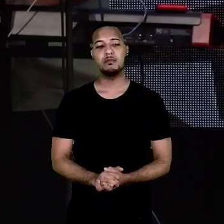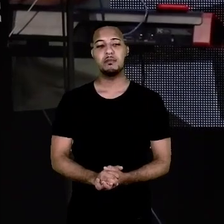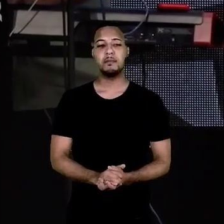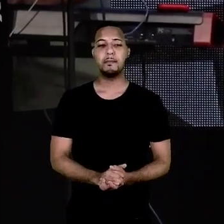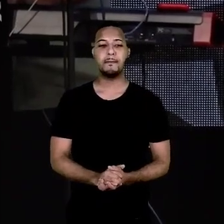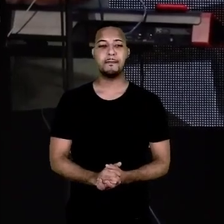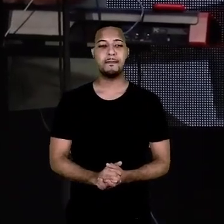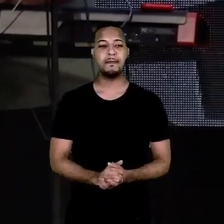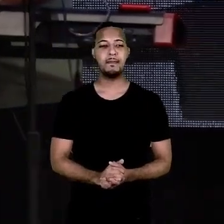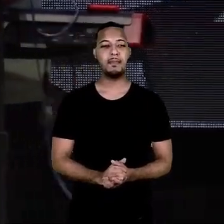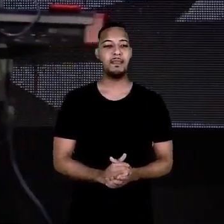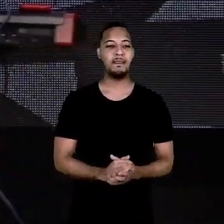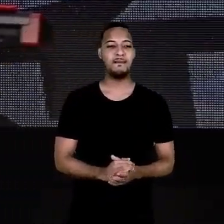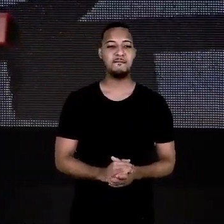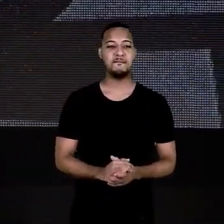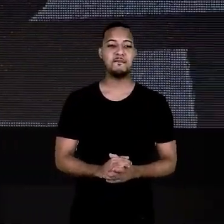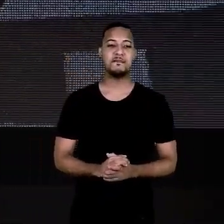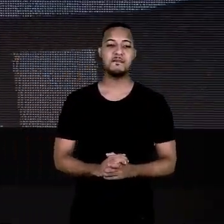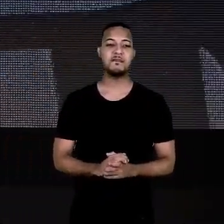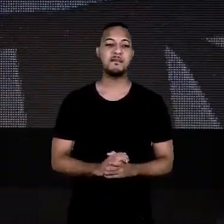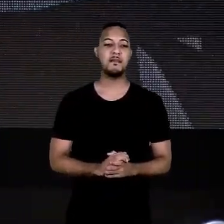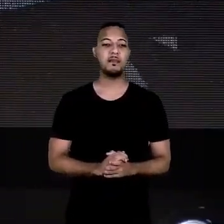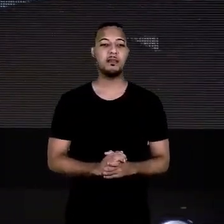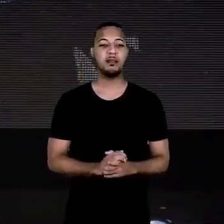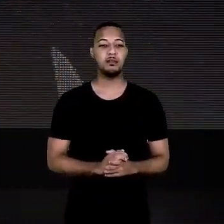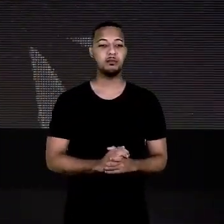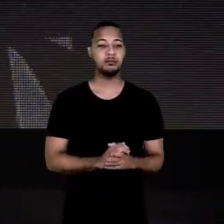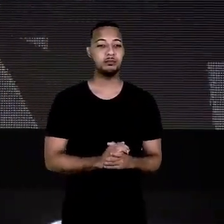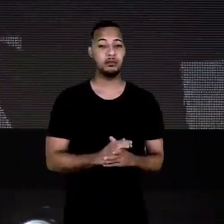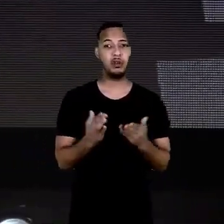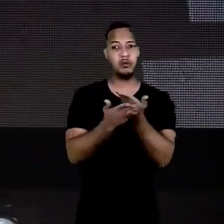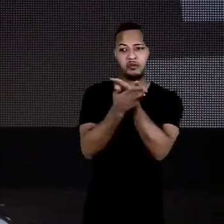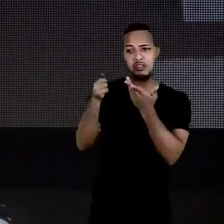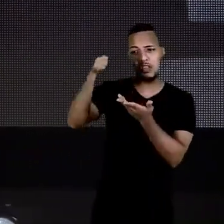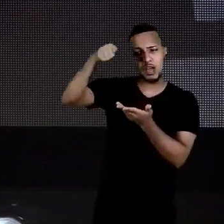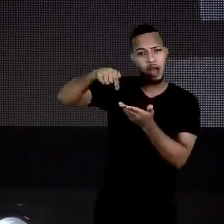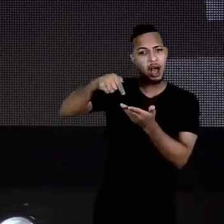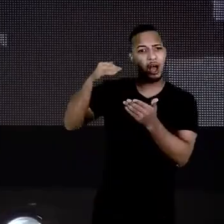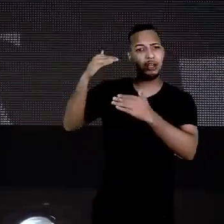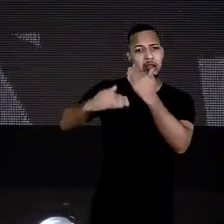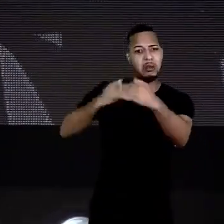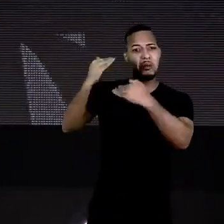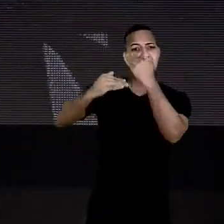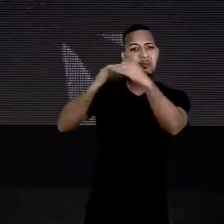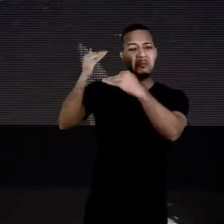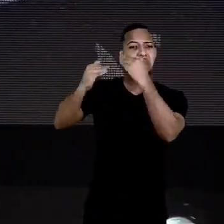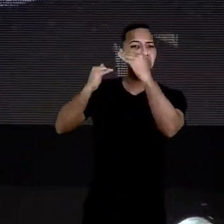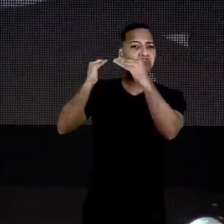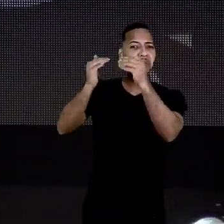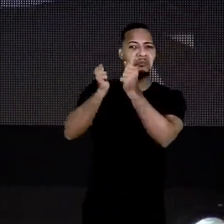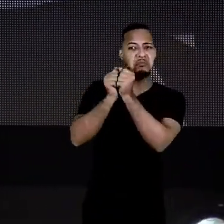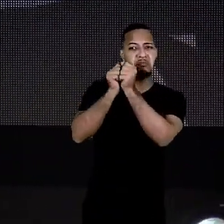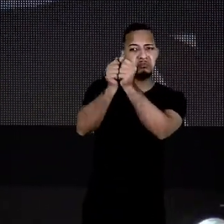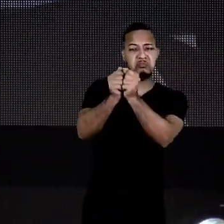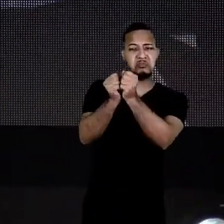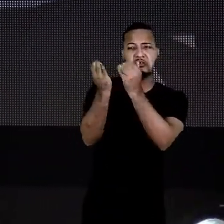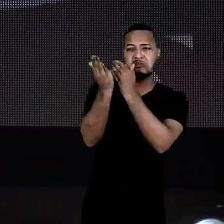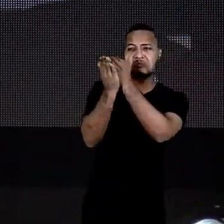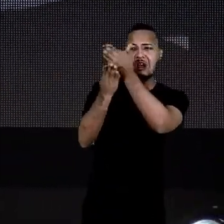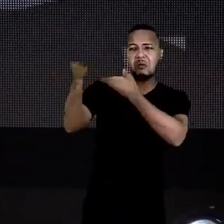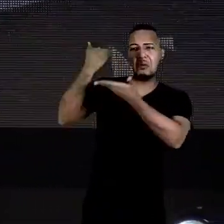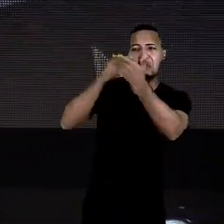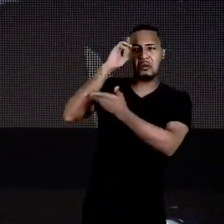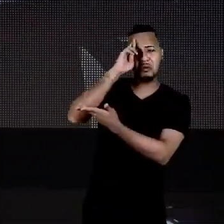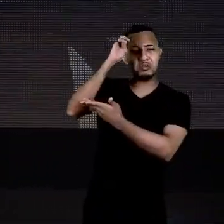sério. Você aqui, você crescendo, você caminhando com Deus, você tendo a opção de escolher alguém que tem a mesma visão,